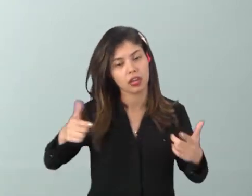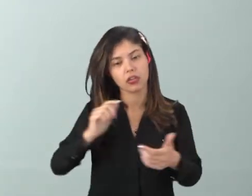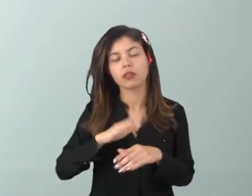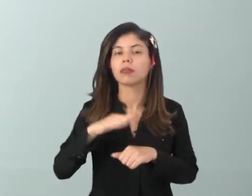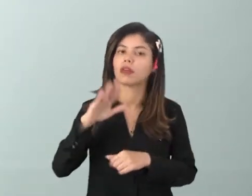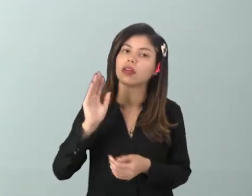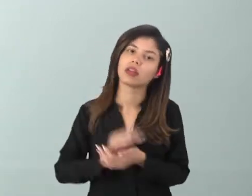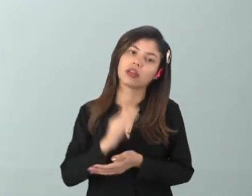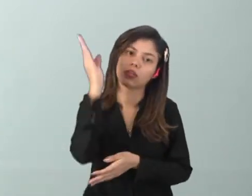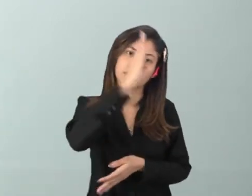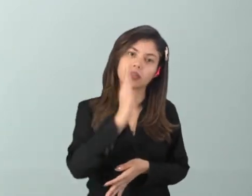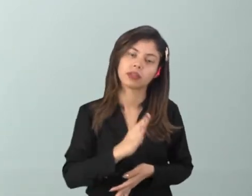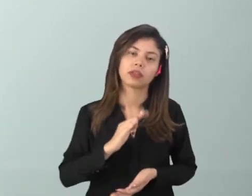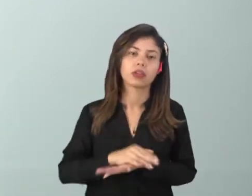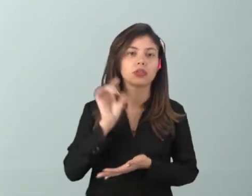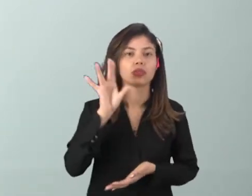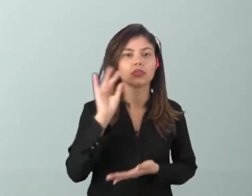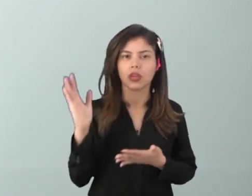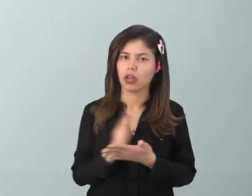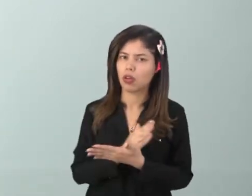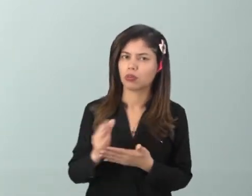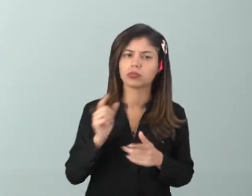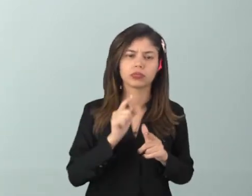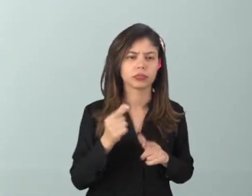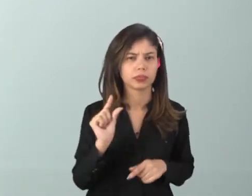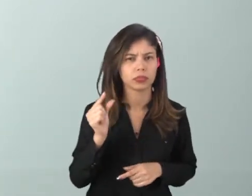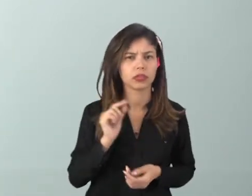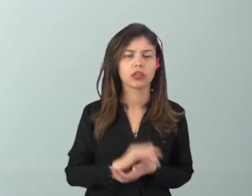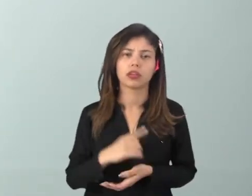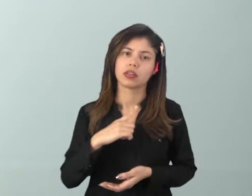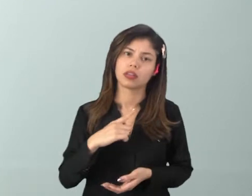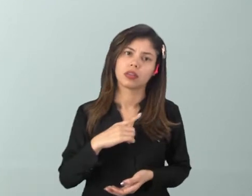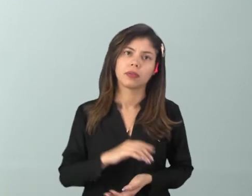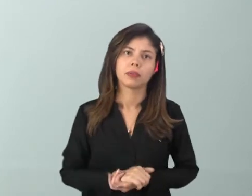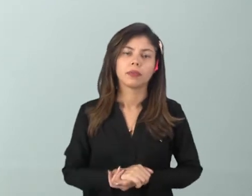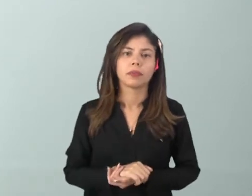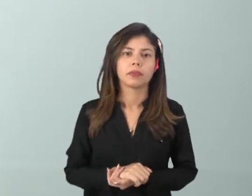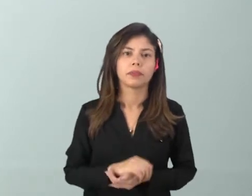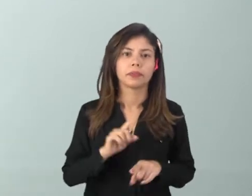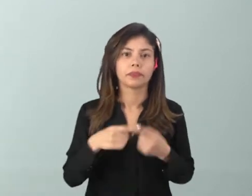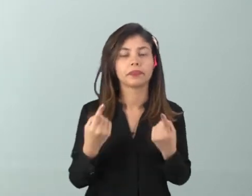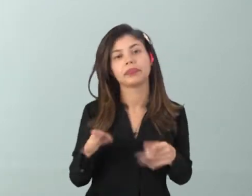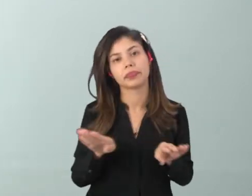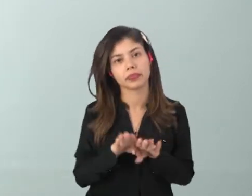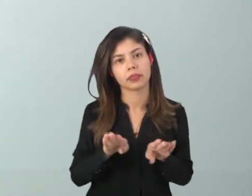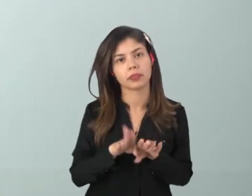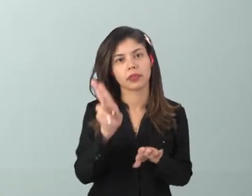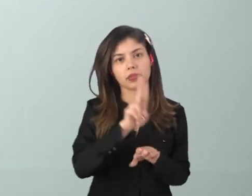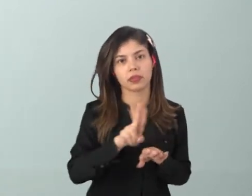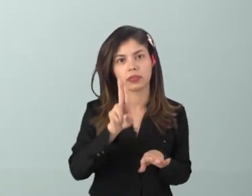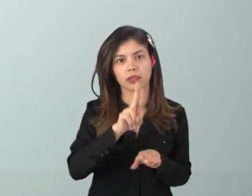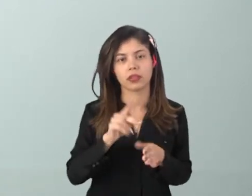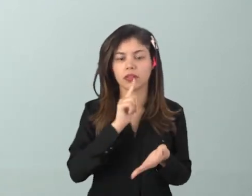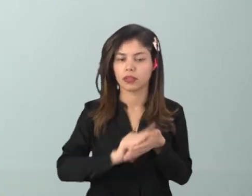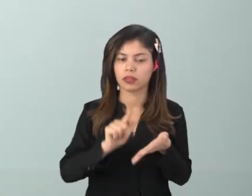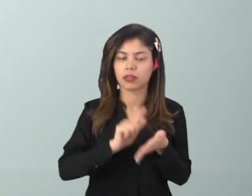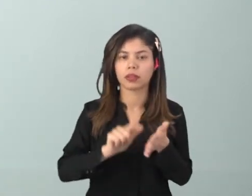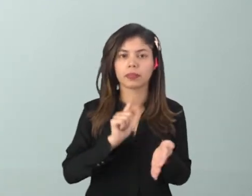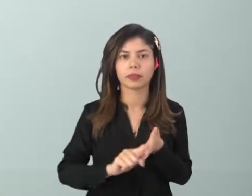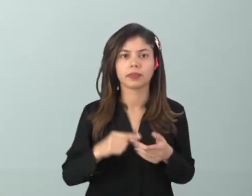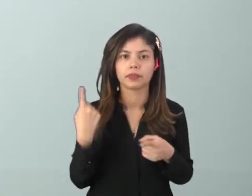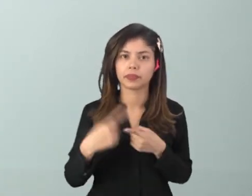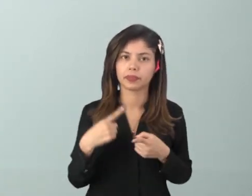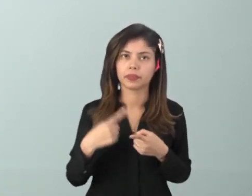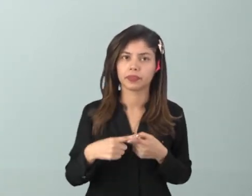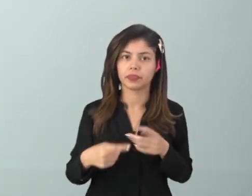maioria da população brasileira, tá? Somente há alguns poucos aí que têm esse capital para investir, tá? Mas ela também é considerada um tipo de energia limpa, porque